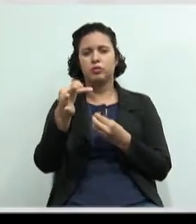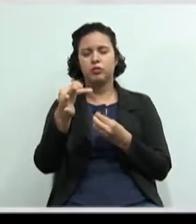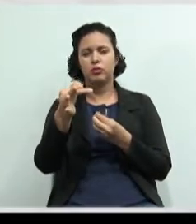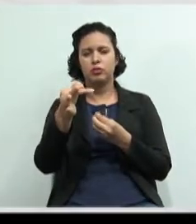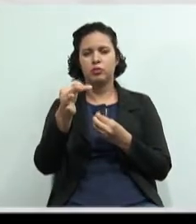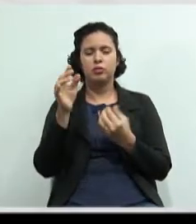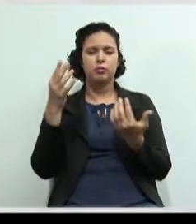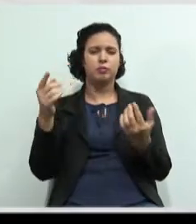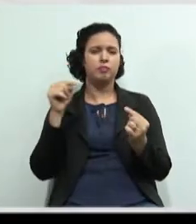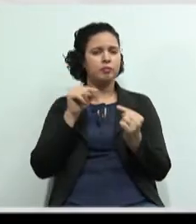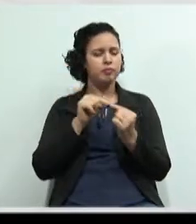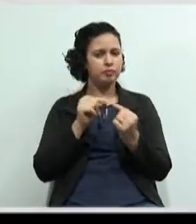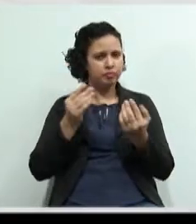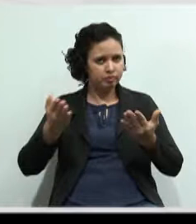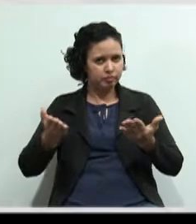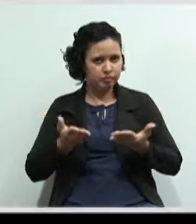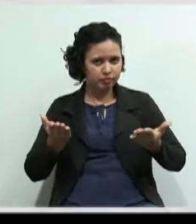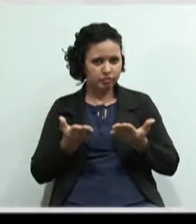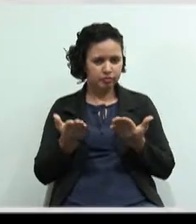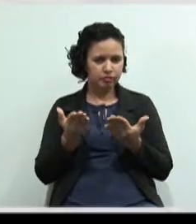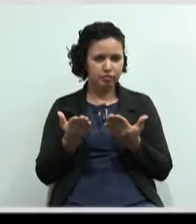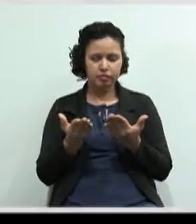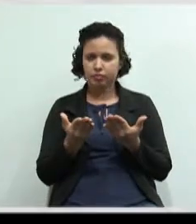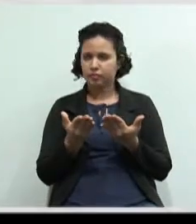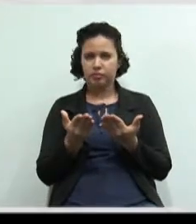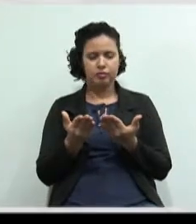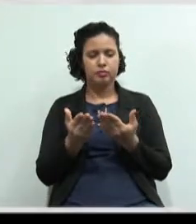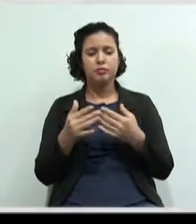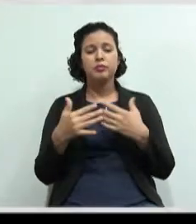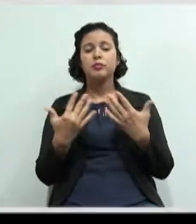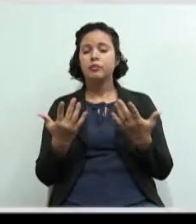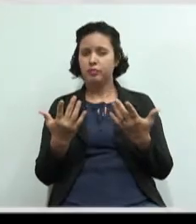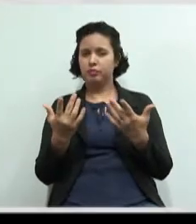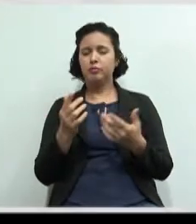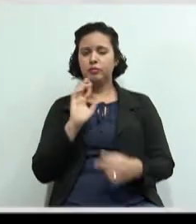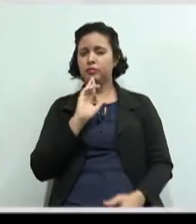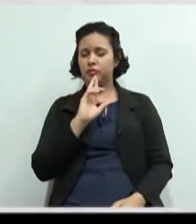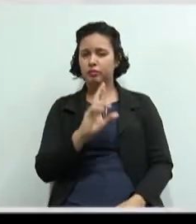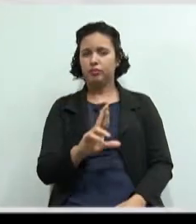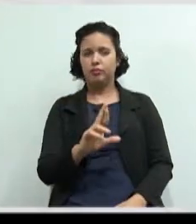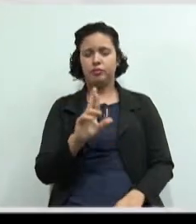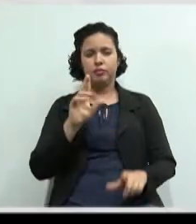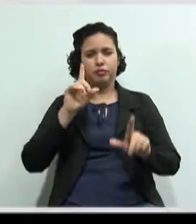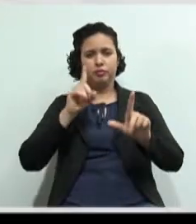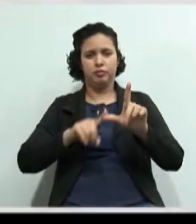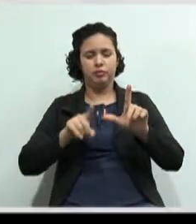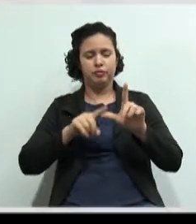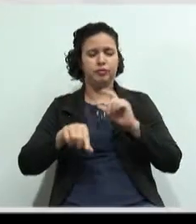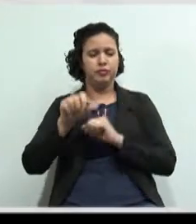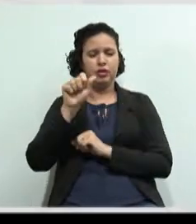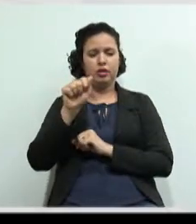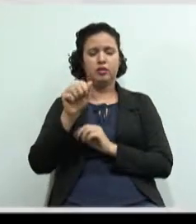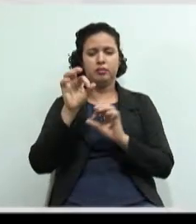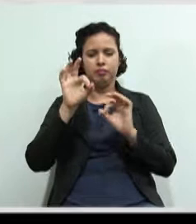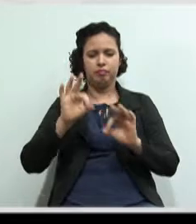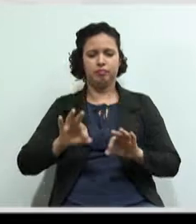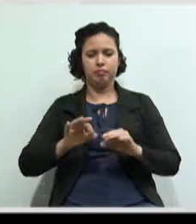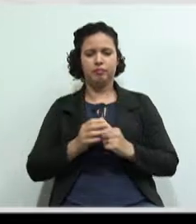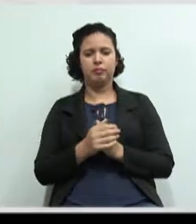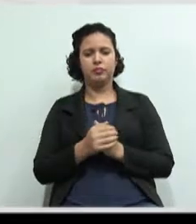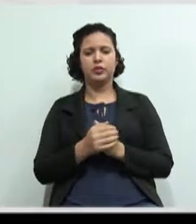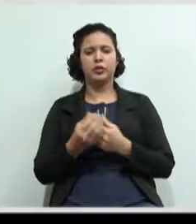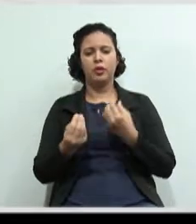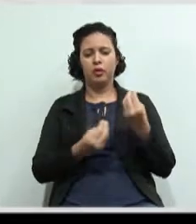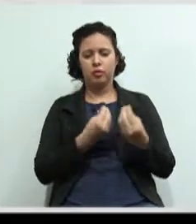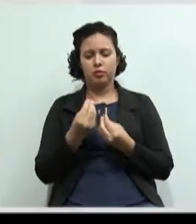prática hoje? Não, ó. E aí a resposta A, planejar é determinar antecipadamente o que será colocado em prática. Beleza. A forma